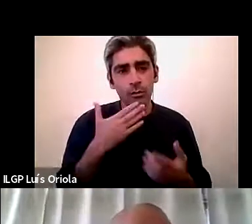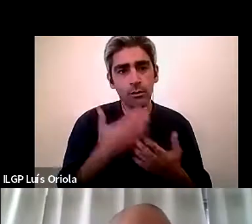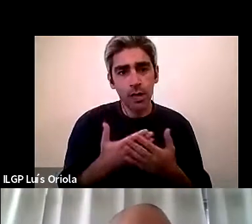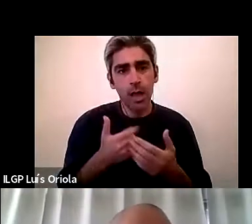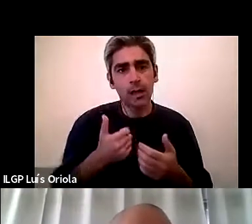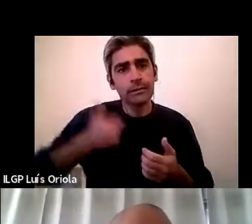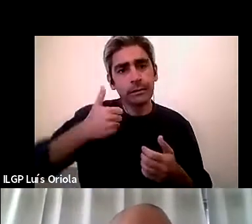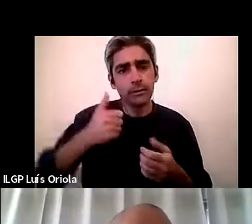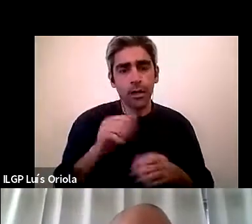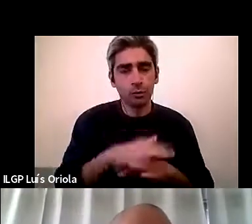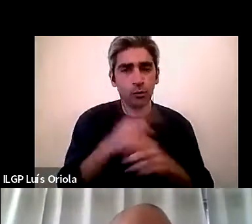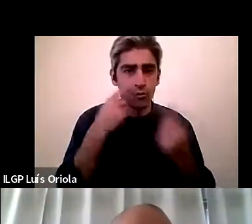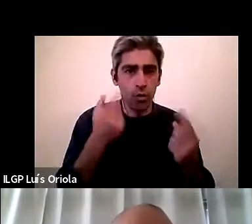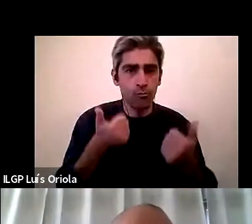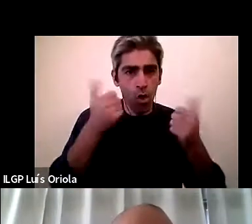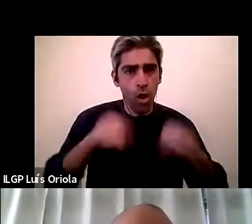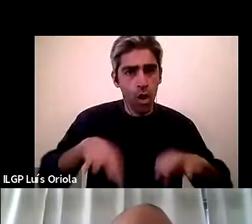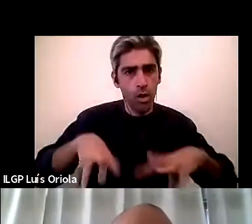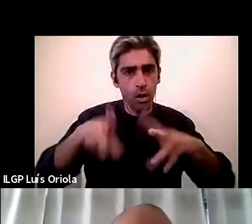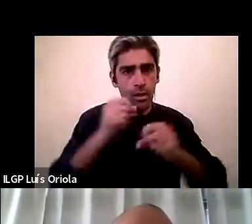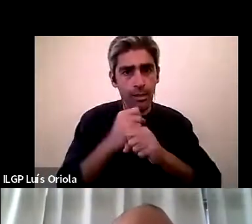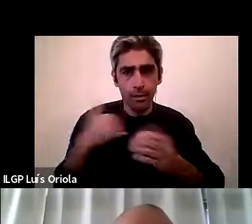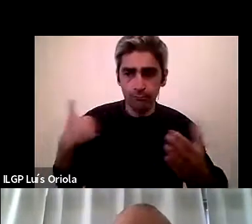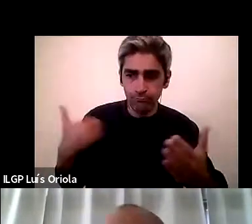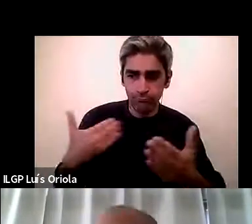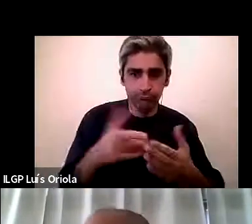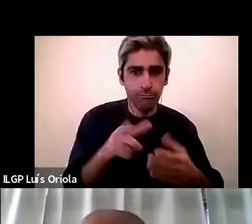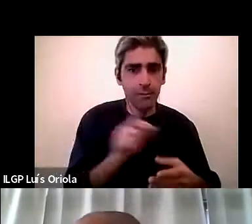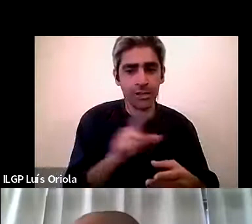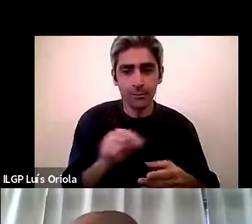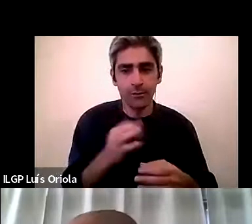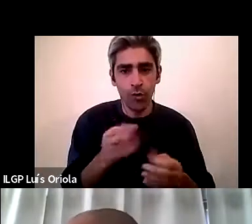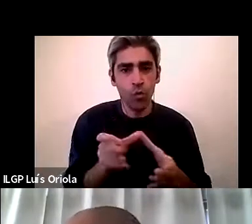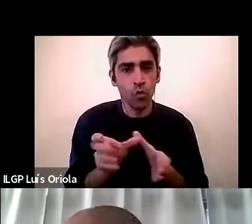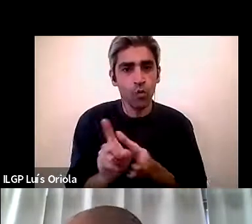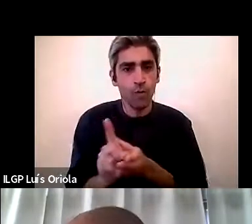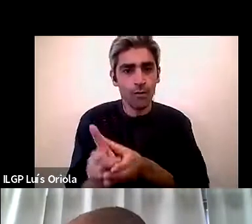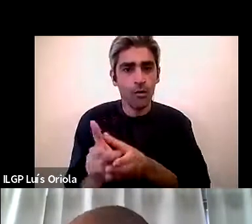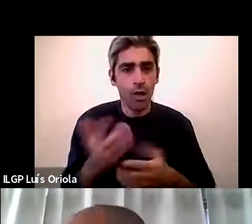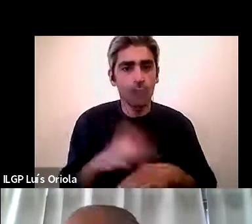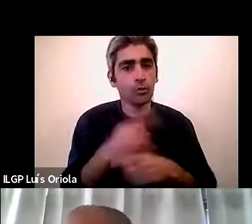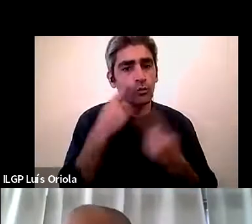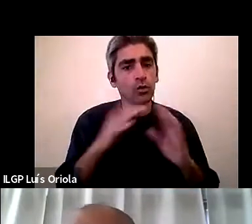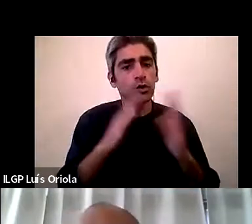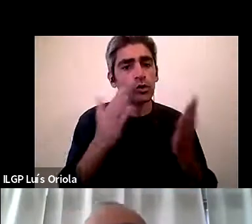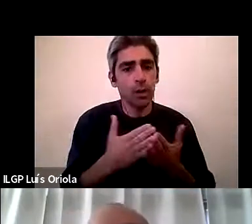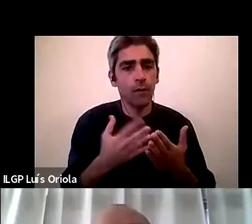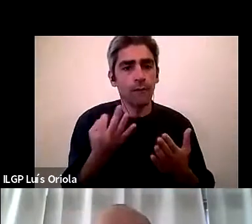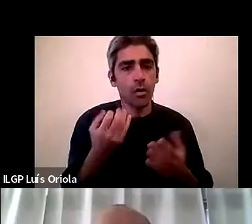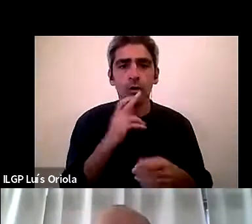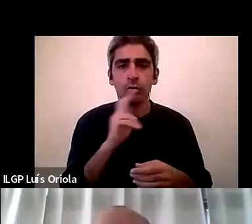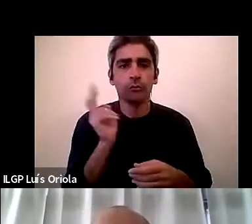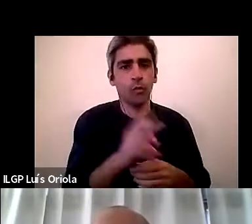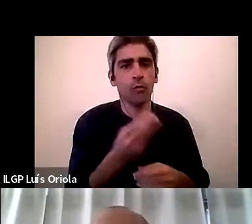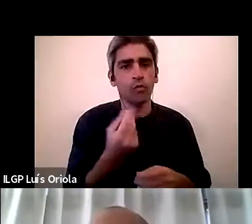administração pública, face ao trabalho desenvolvido nestes meses de confinamento. Portanto, a administração pública, no geral, deu uma resposta